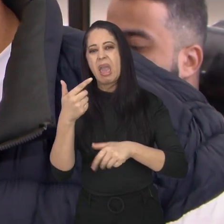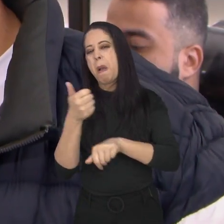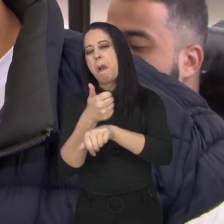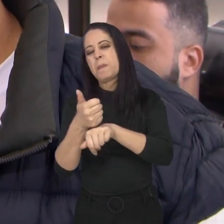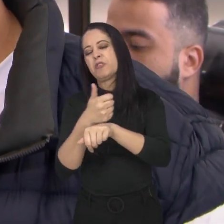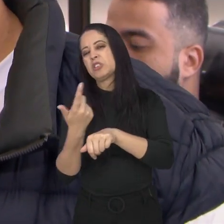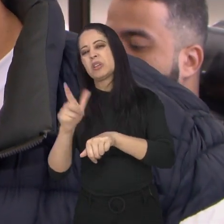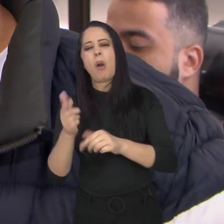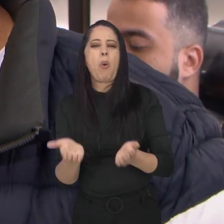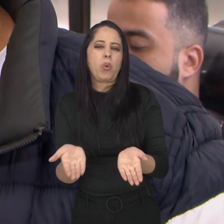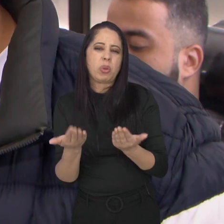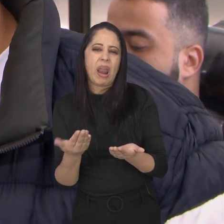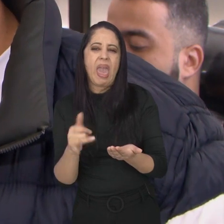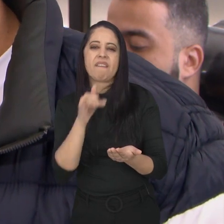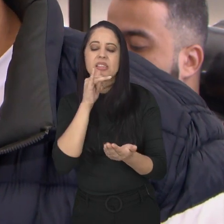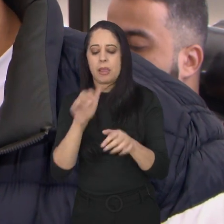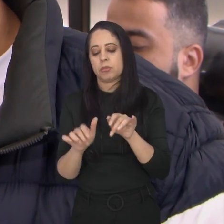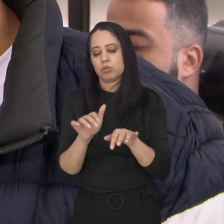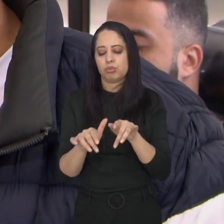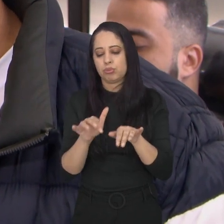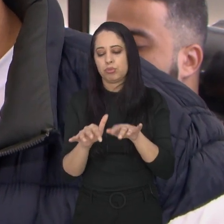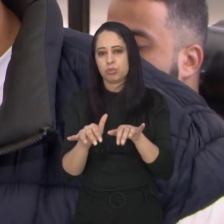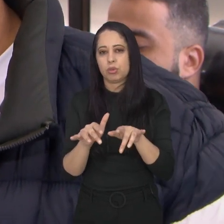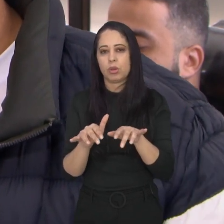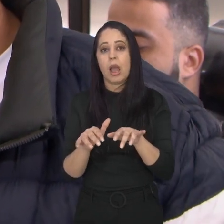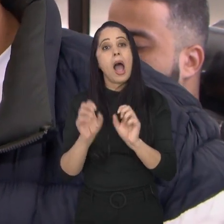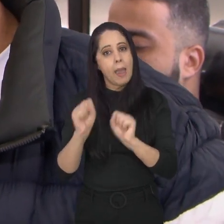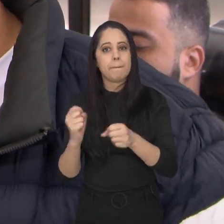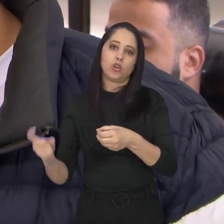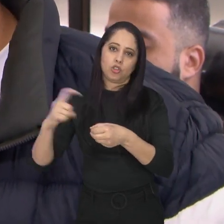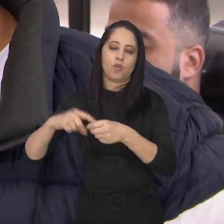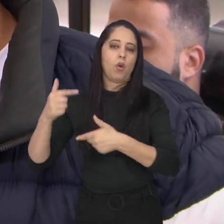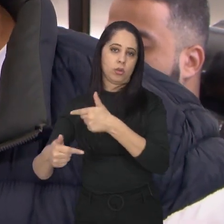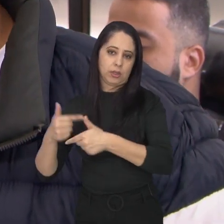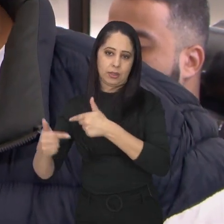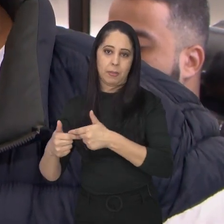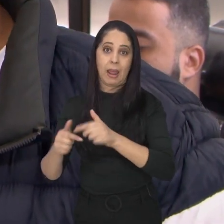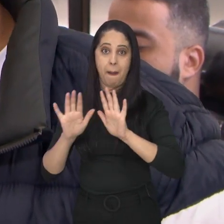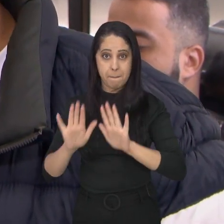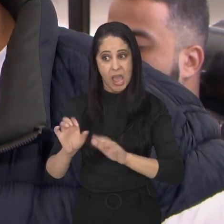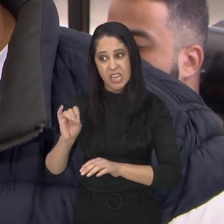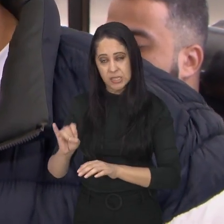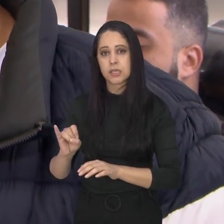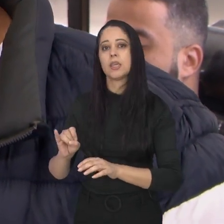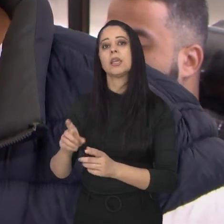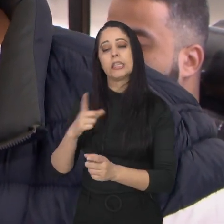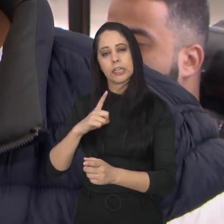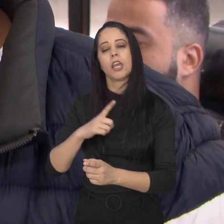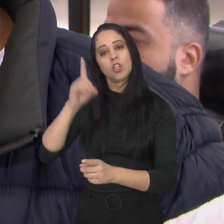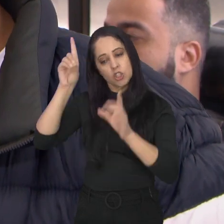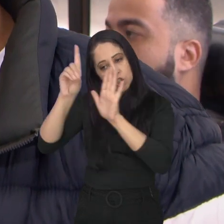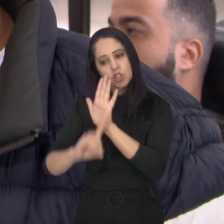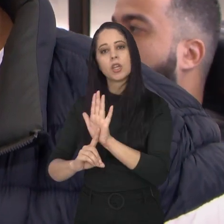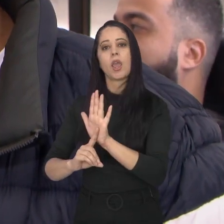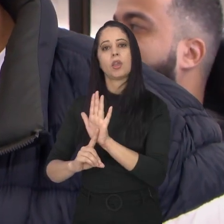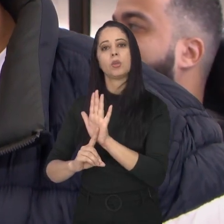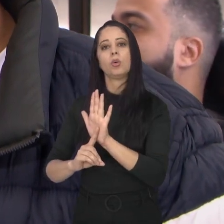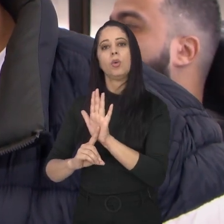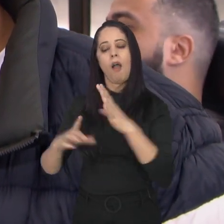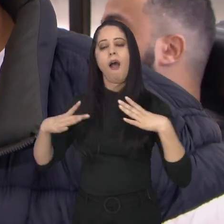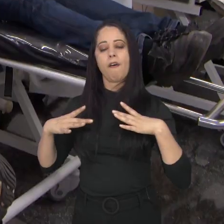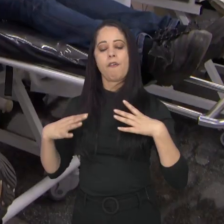sangue tem direito a um dia de descanso. Existem aqueles profissionais cuja atividade envolve esforço físico,